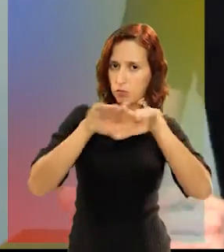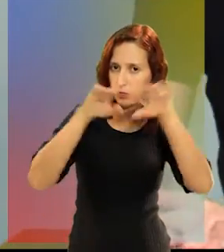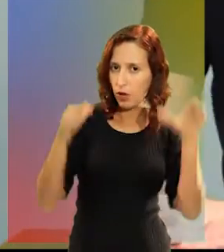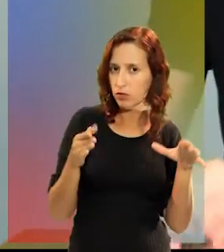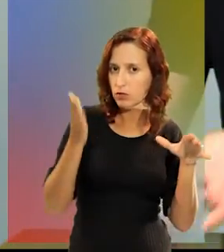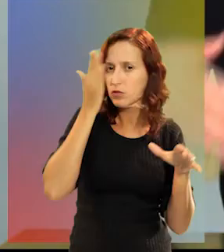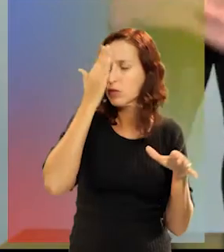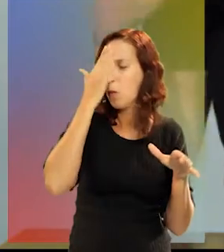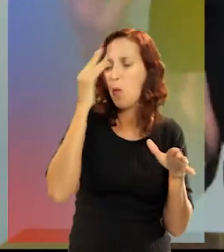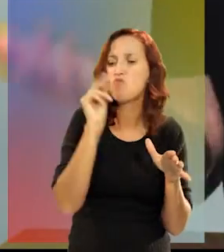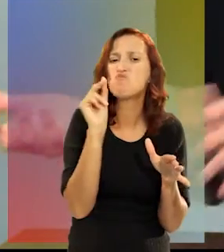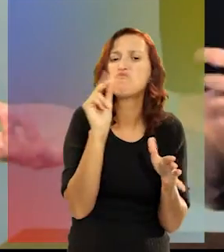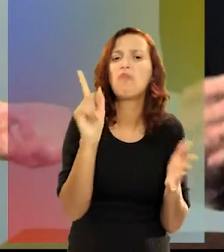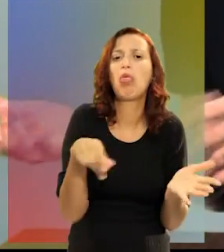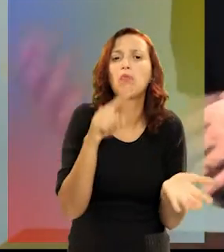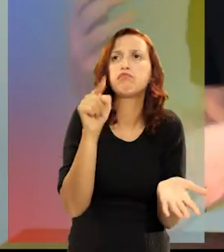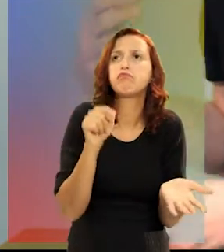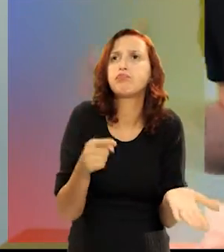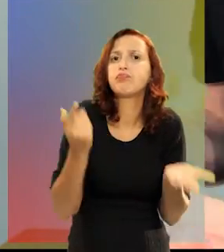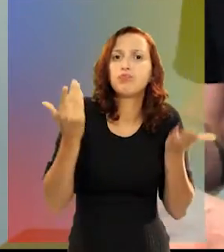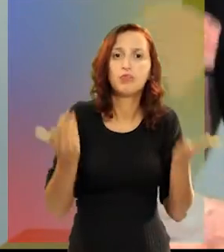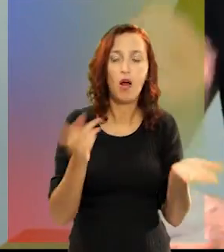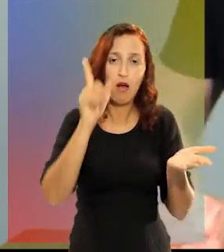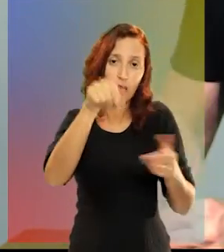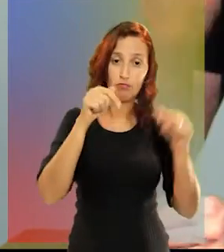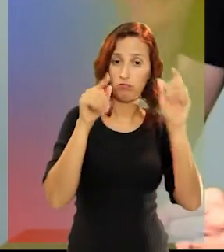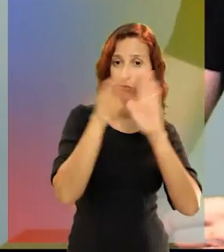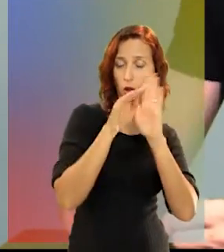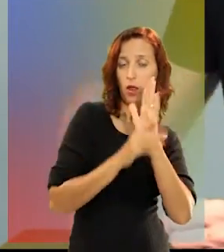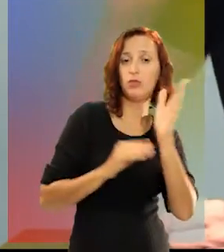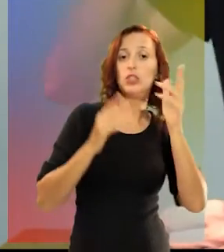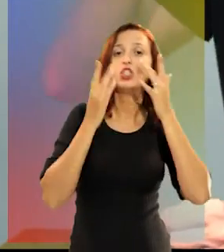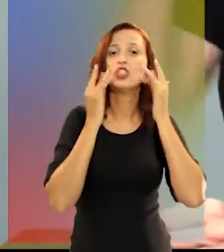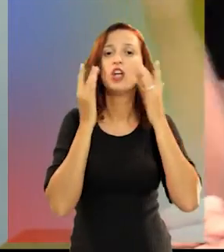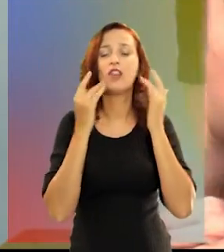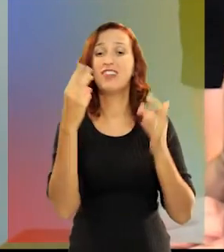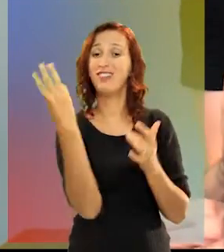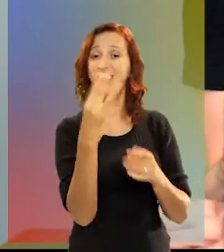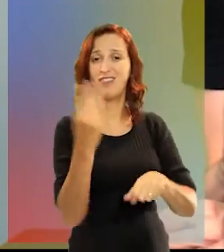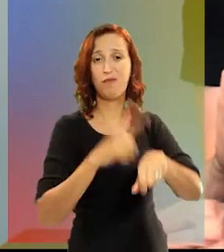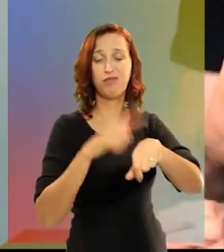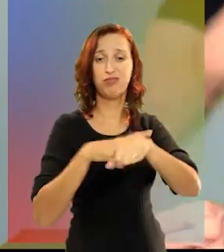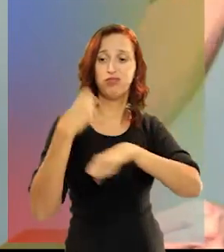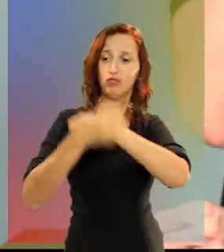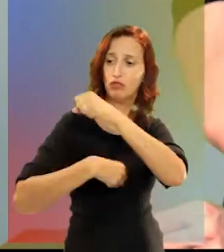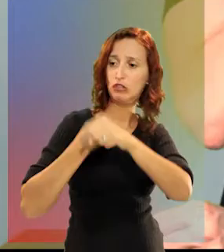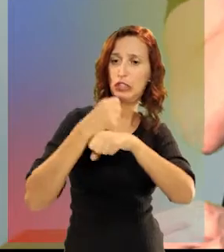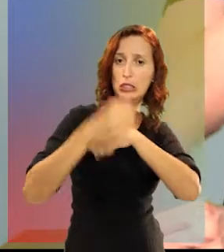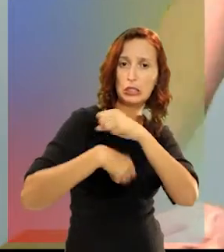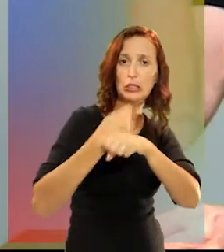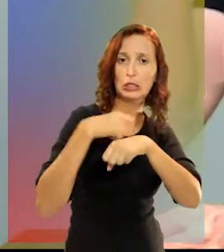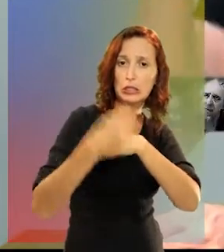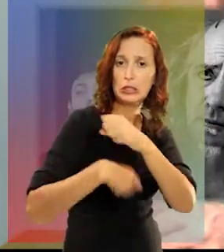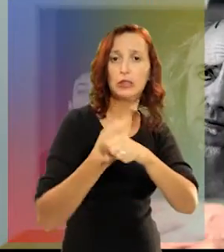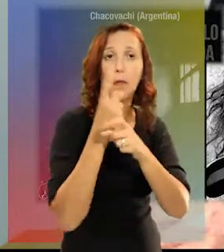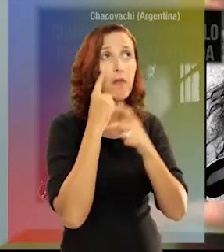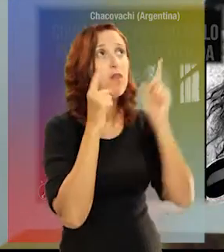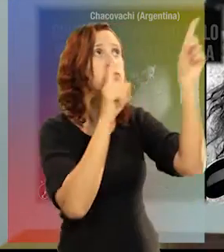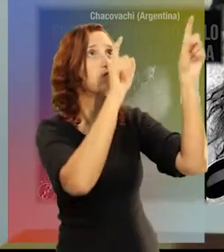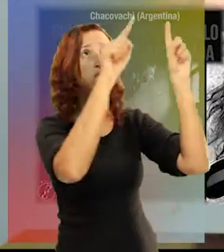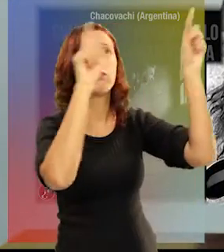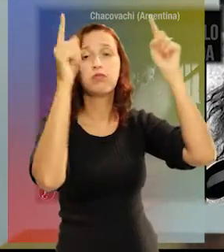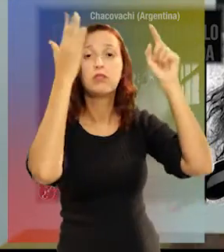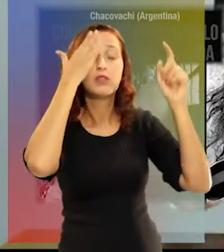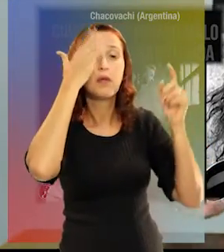de Mesa, e tá a fim de saber que trabalho de mesa é esse, é um programa de teatro pra internet que já tá na 3ª temporada. Então você pode clicar aqui ou aqui pra